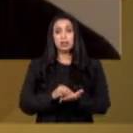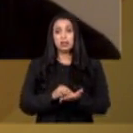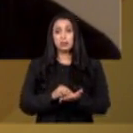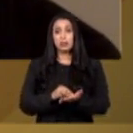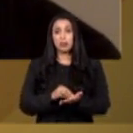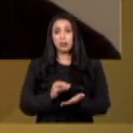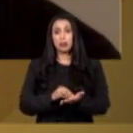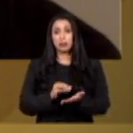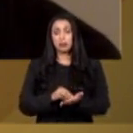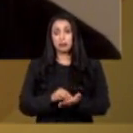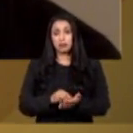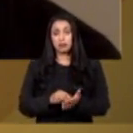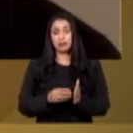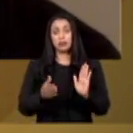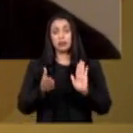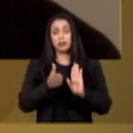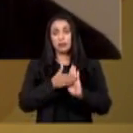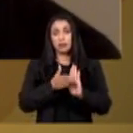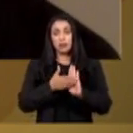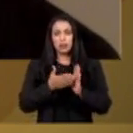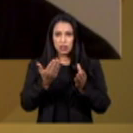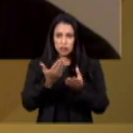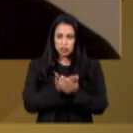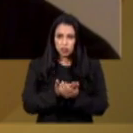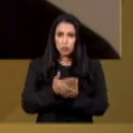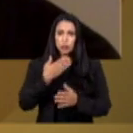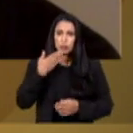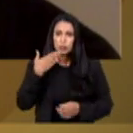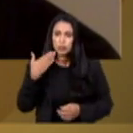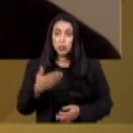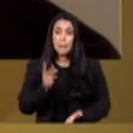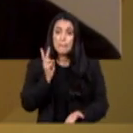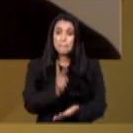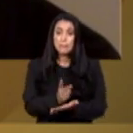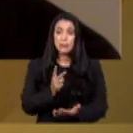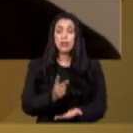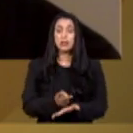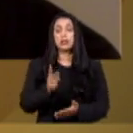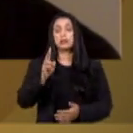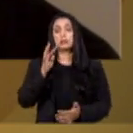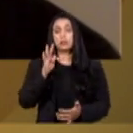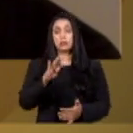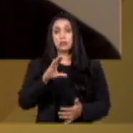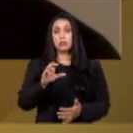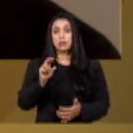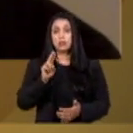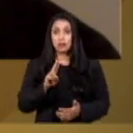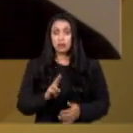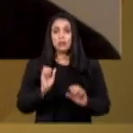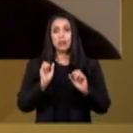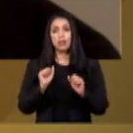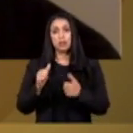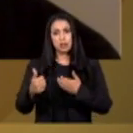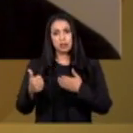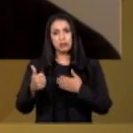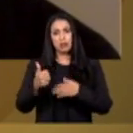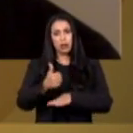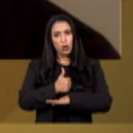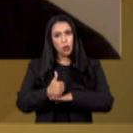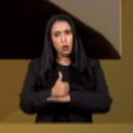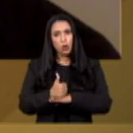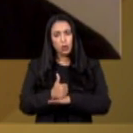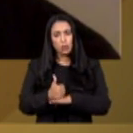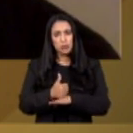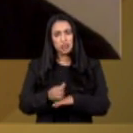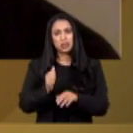personalidade jurídica o caso concreto da impetrante mesmo que o t senhor tivesse competência impeça a vou pegar o